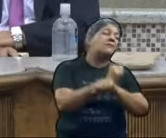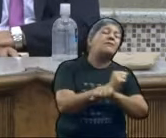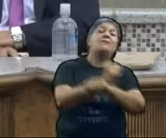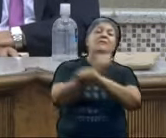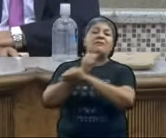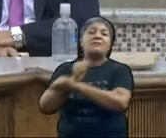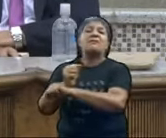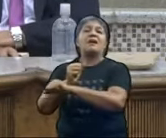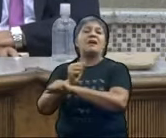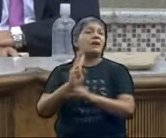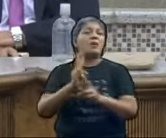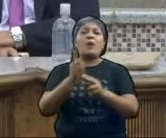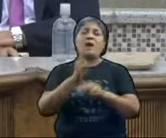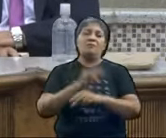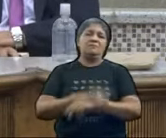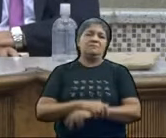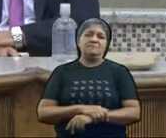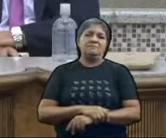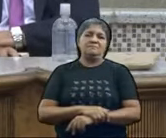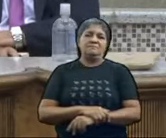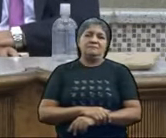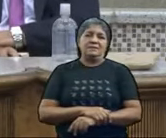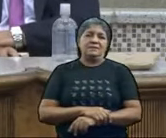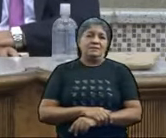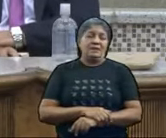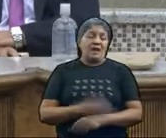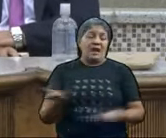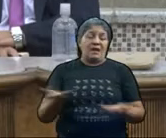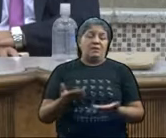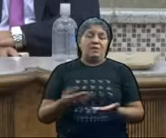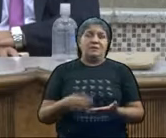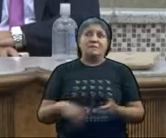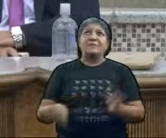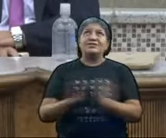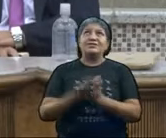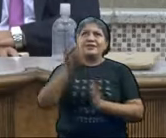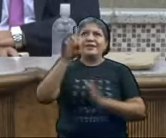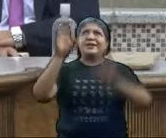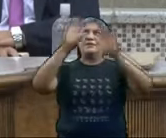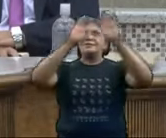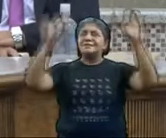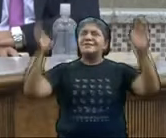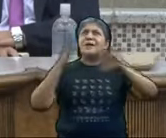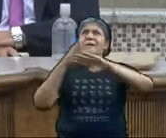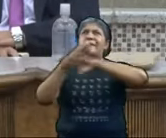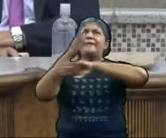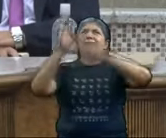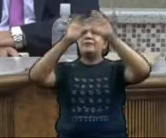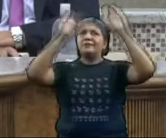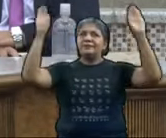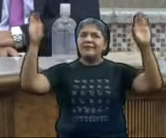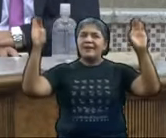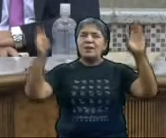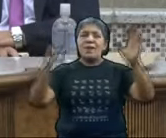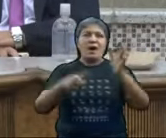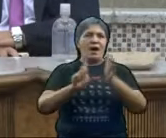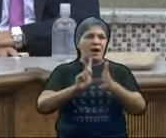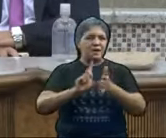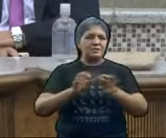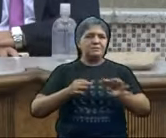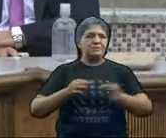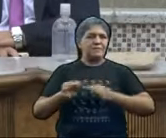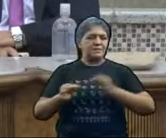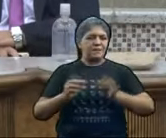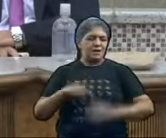Esse pecado não entrar na cidade de Deus. É por isso que para chegar lá, para entrar lá, é necessário um preparo aqui